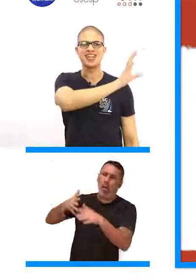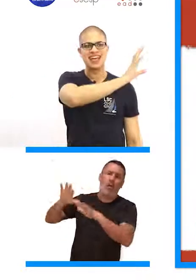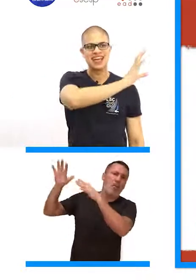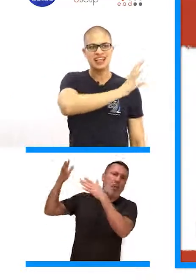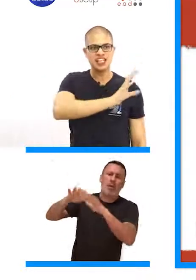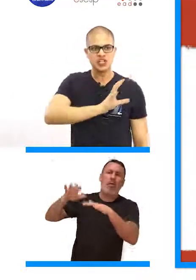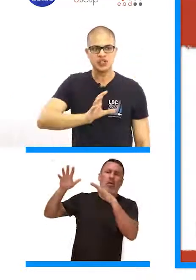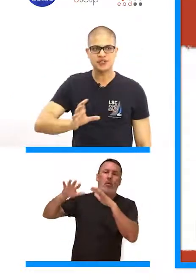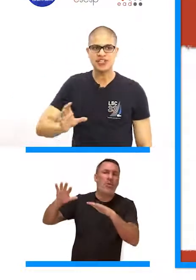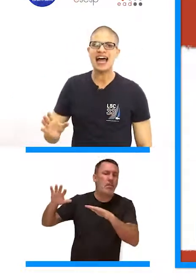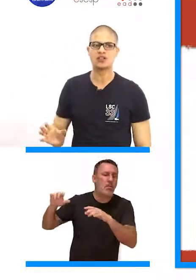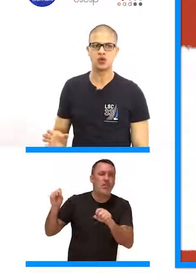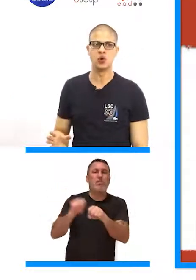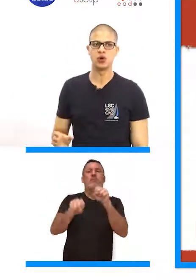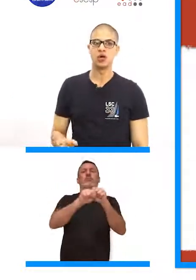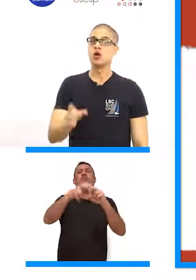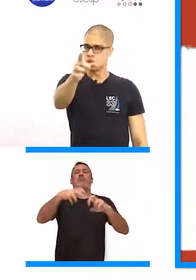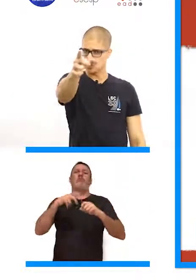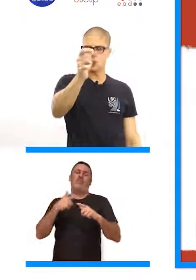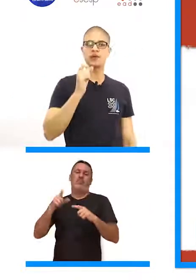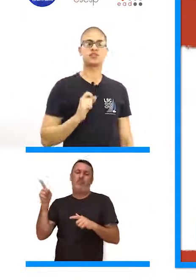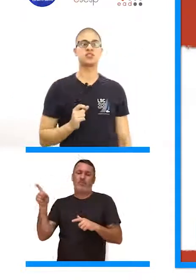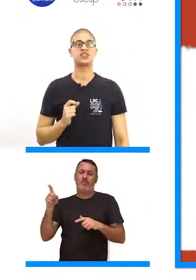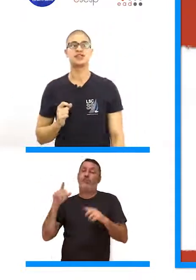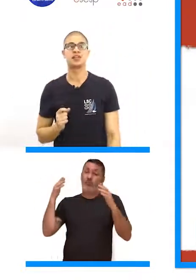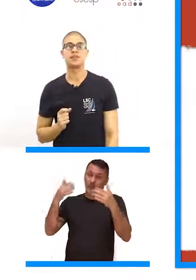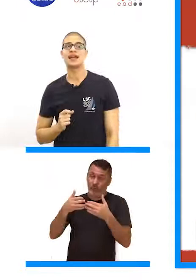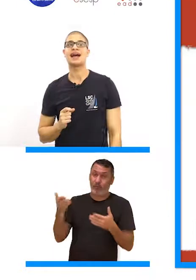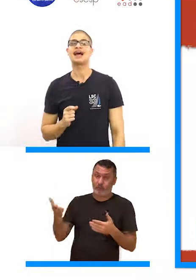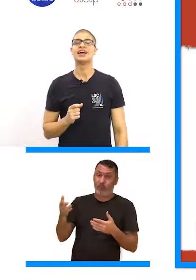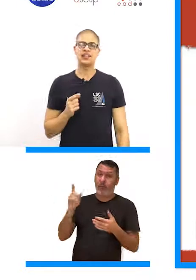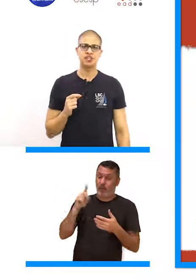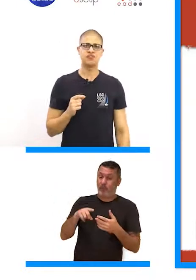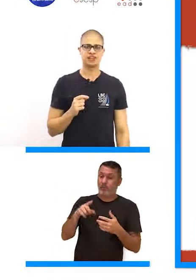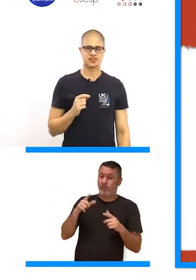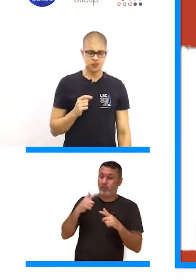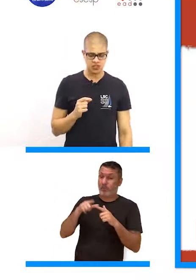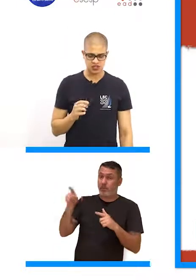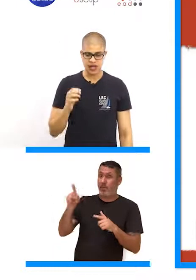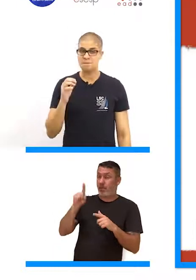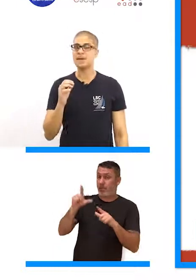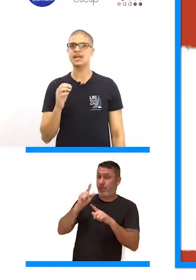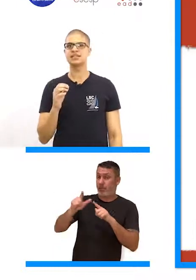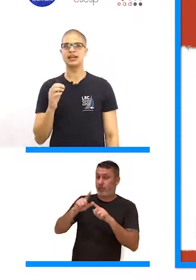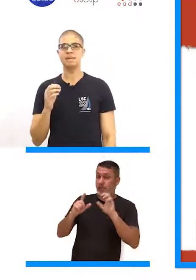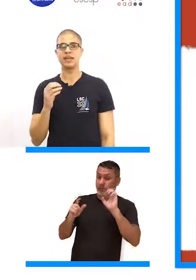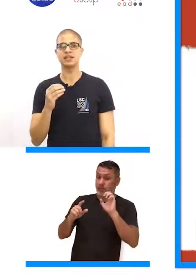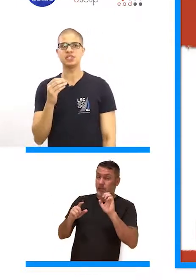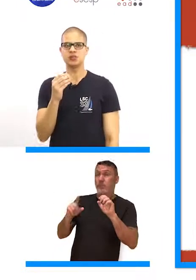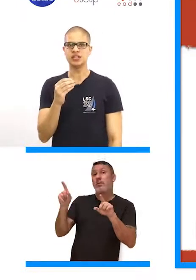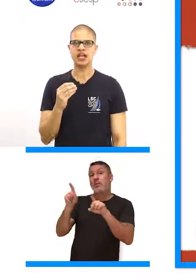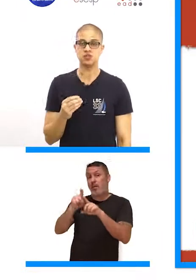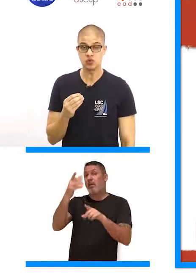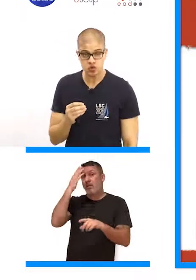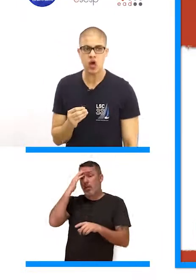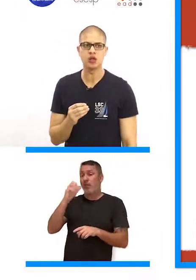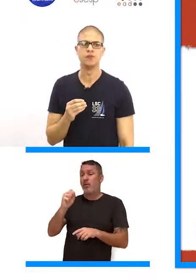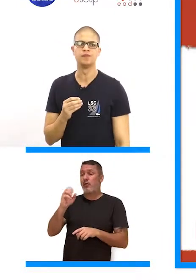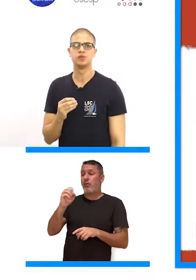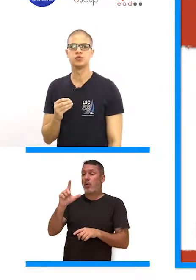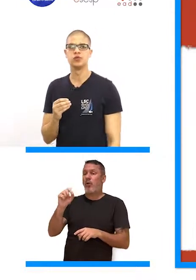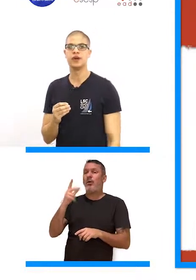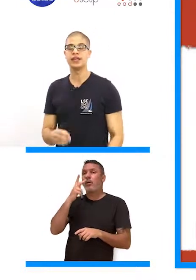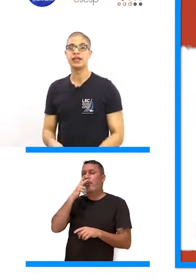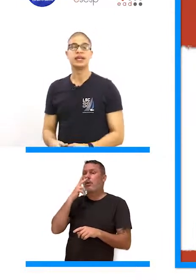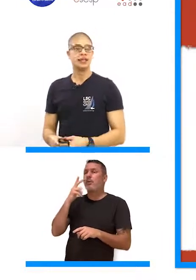vai ser lixiviado. Um dos problemas associados também à lixiviação, meus queridos, é a perda de nutrientes do